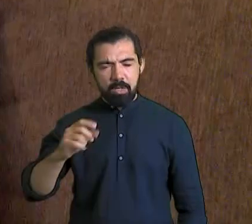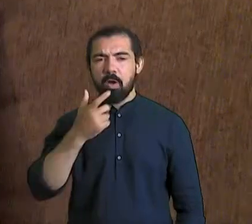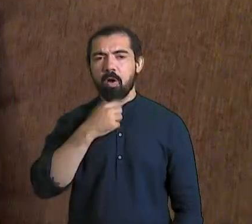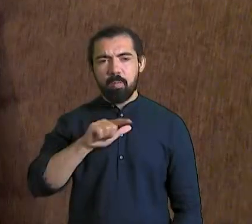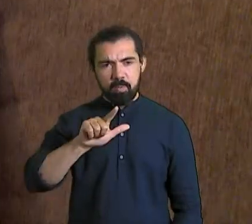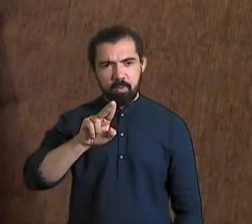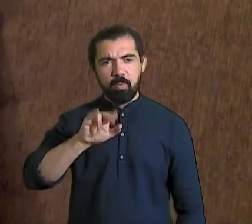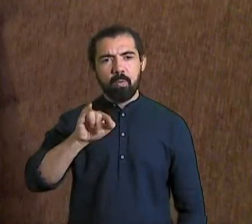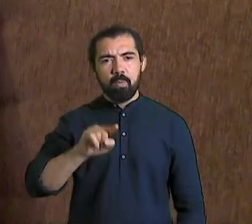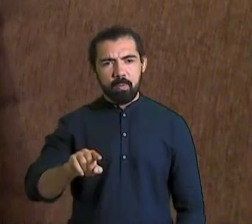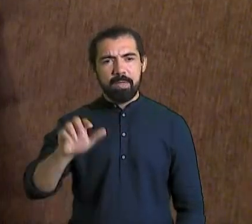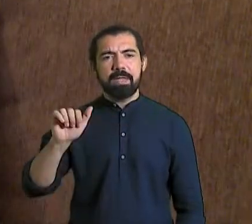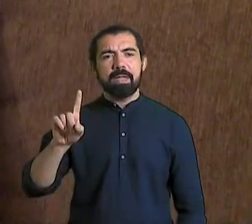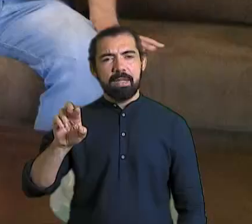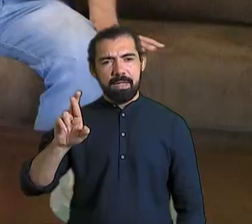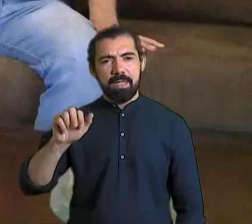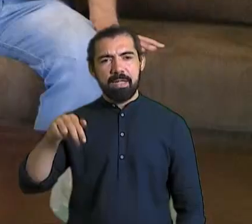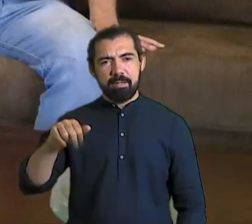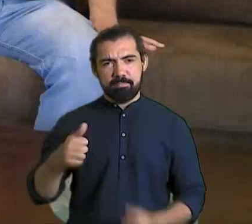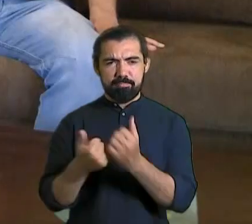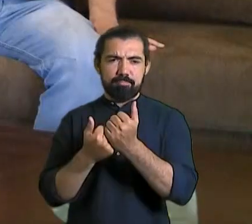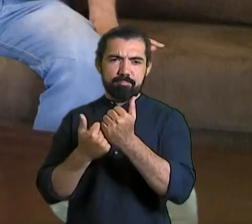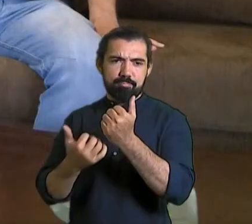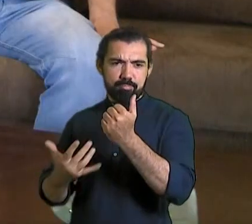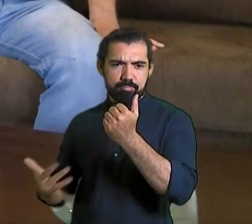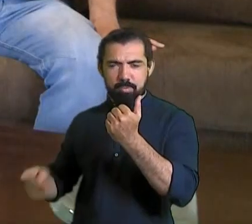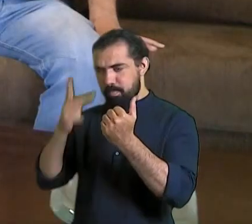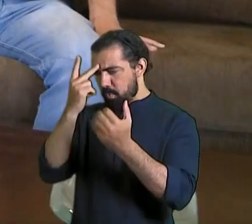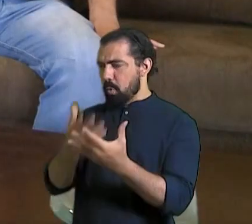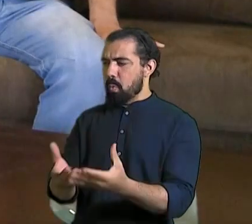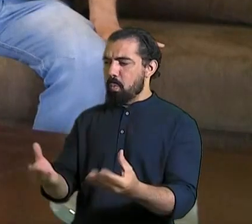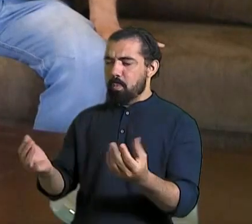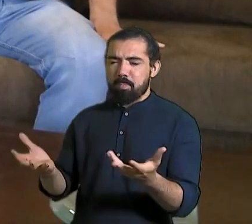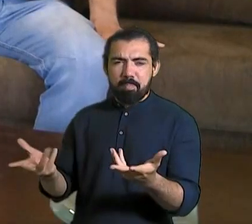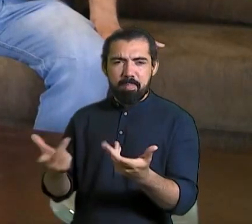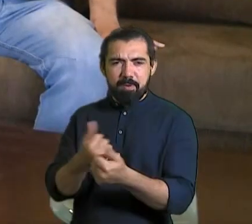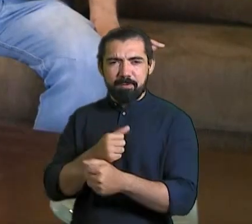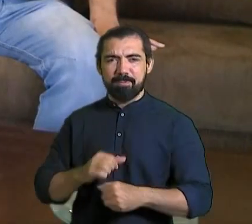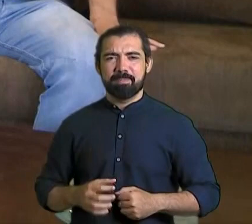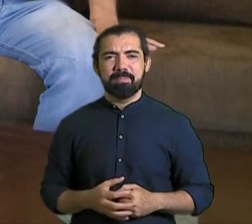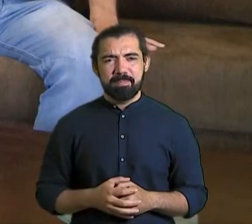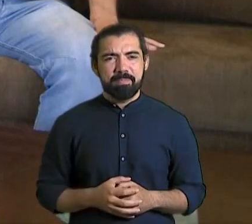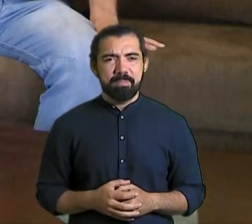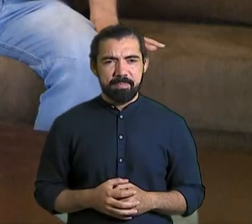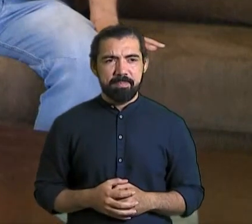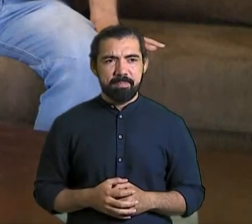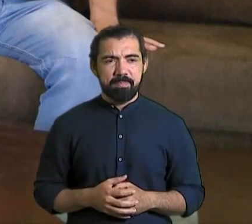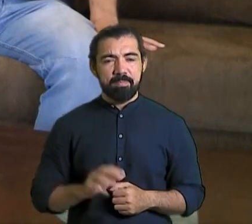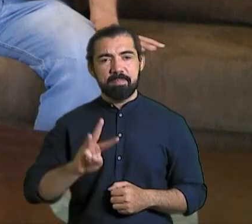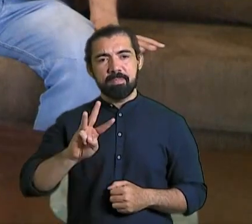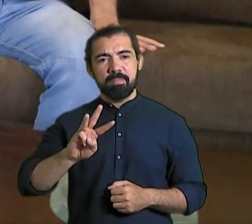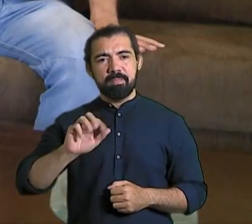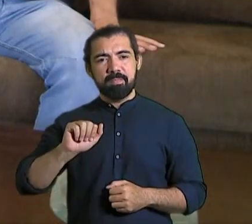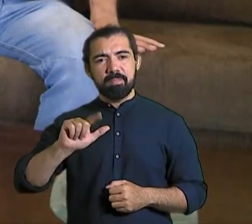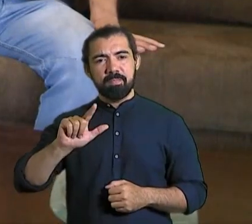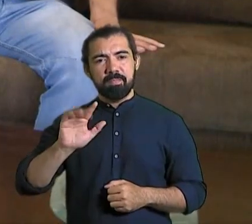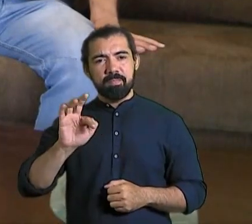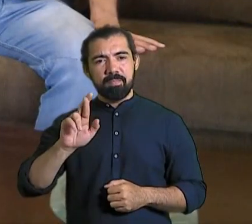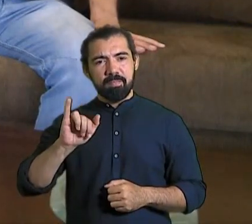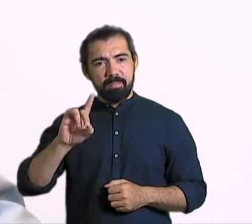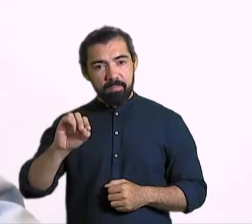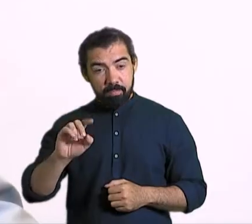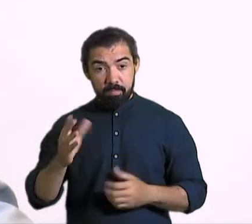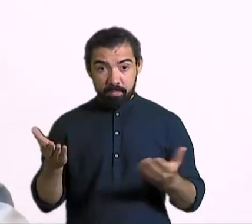Gonzaga, a Adriana, tem toda aquela equipe lá maravilhosa. É verdade. Alfredo, nós estamos num